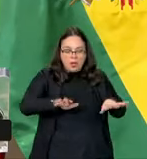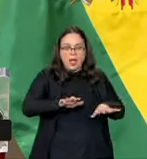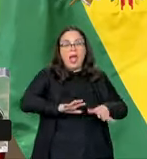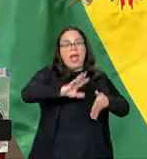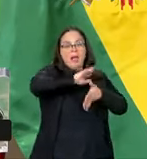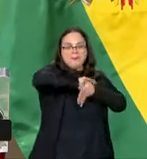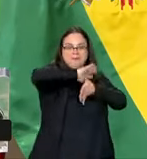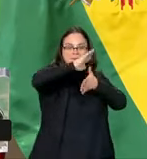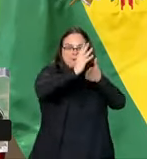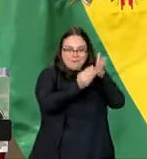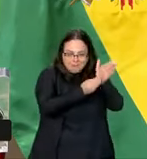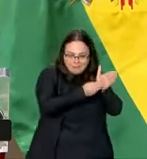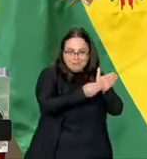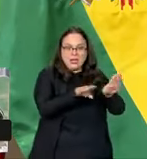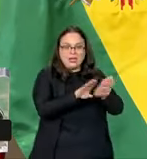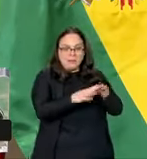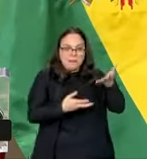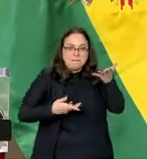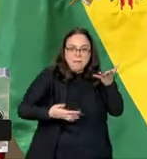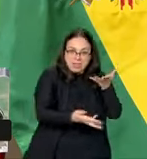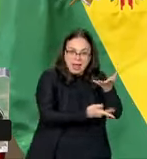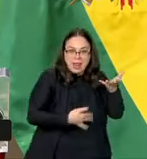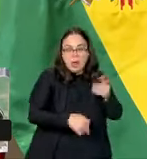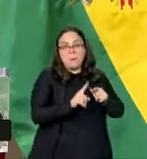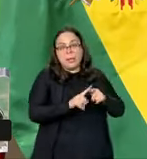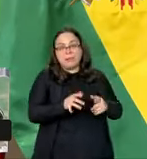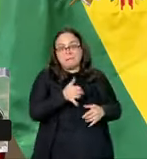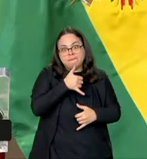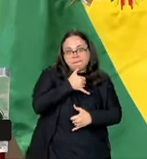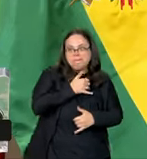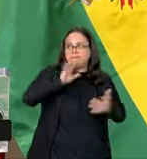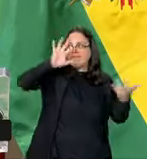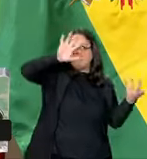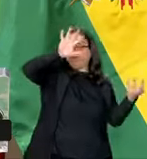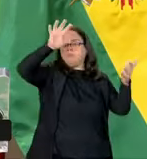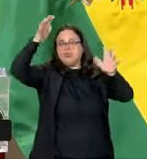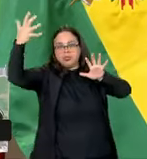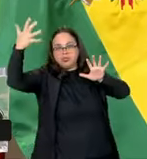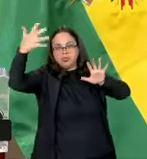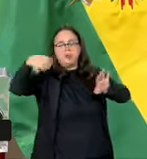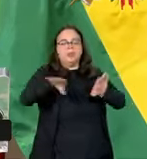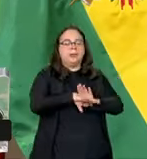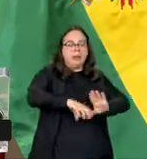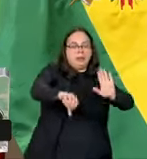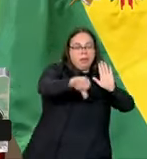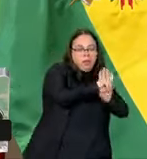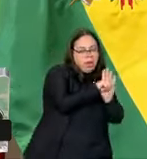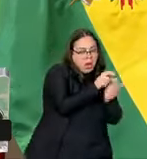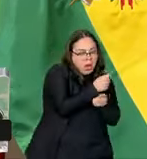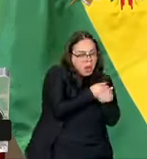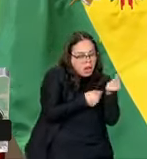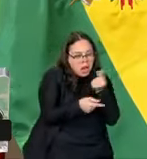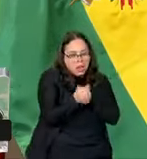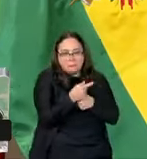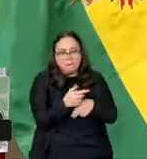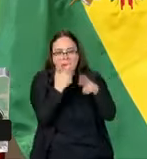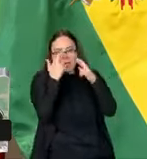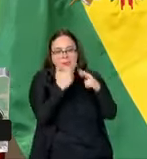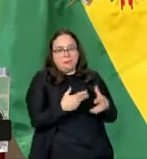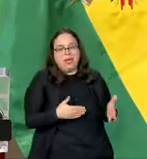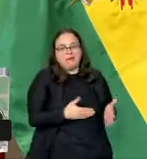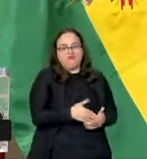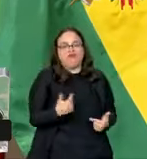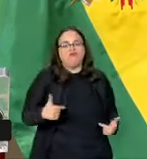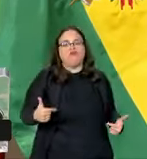Infelizmente, a mudança do clima e o crime organizado não respeitam limites.